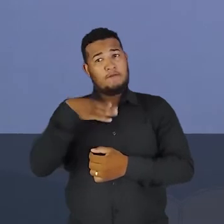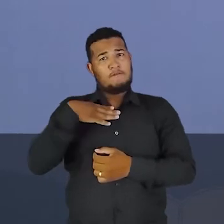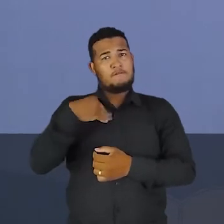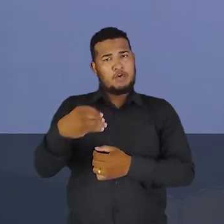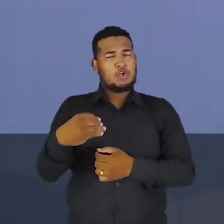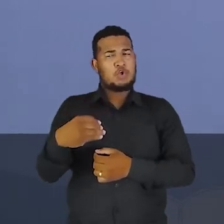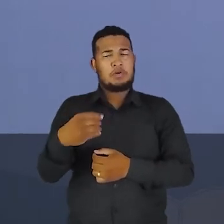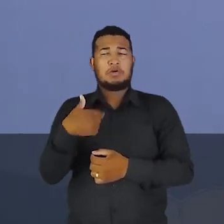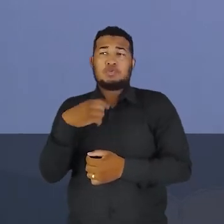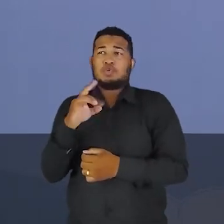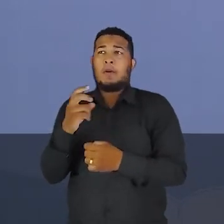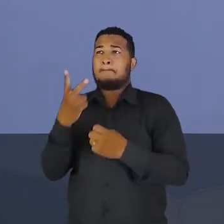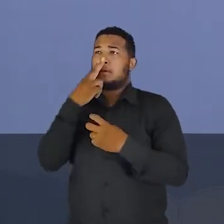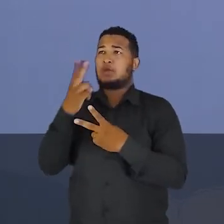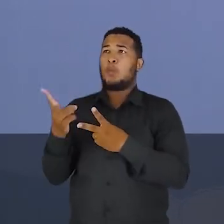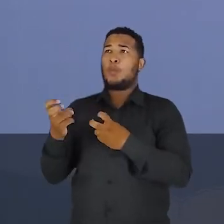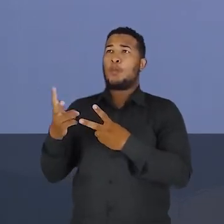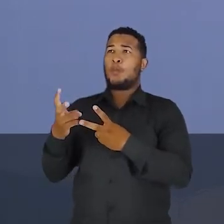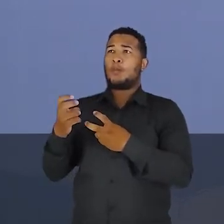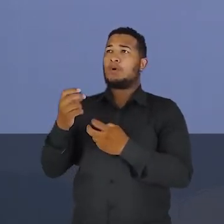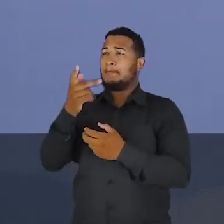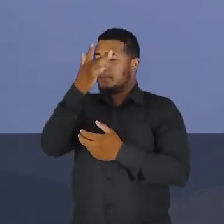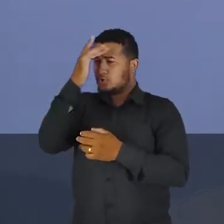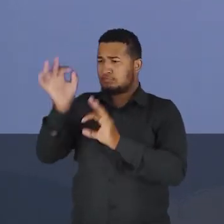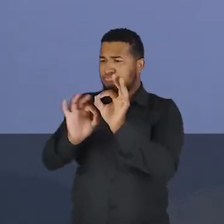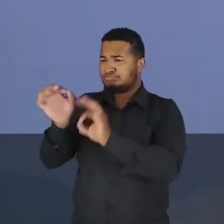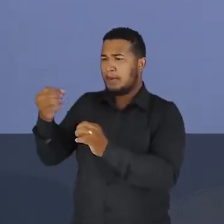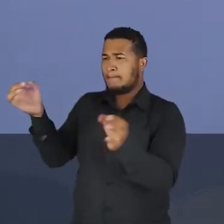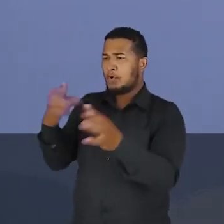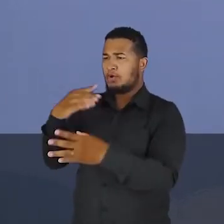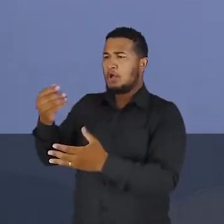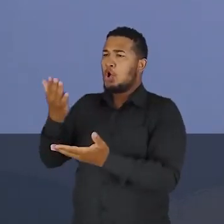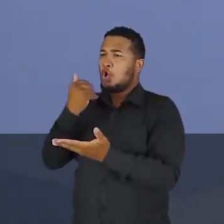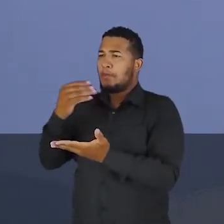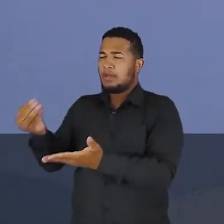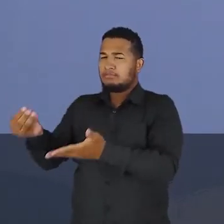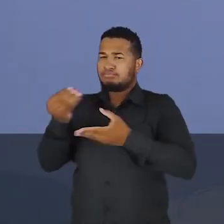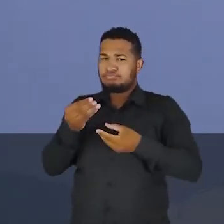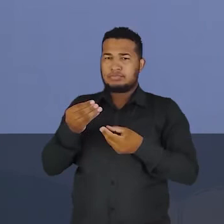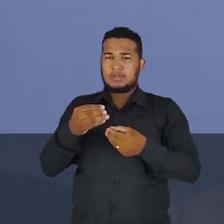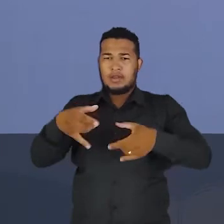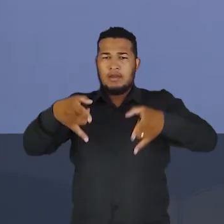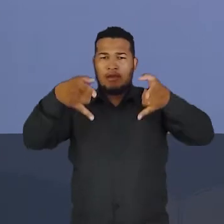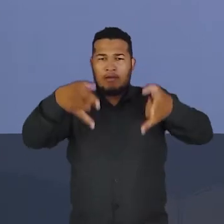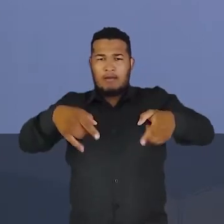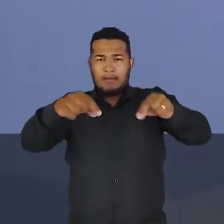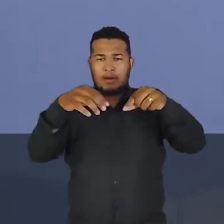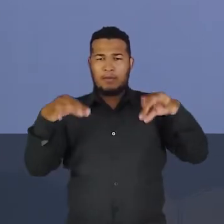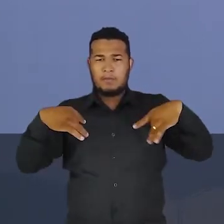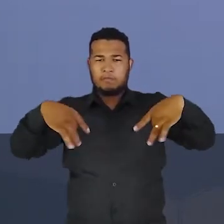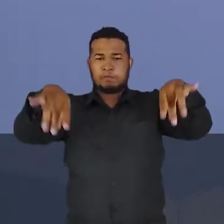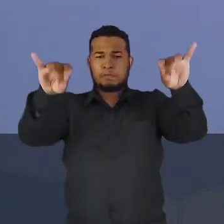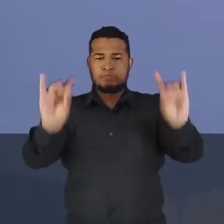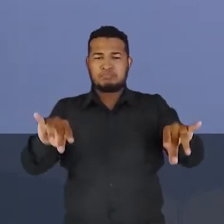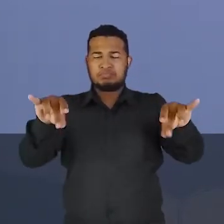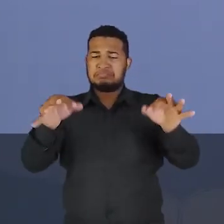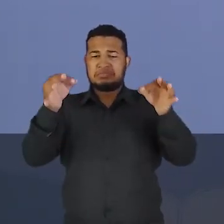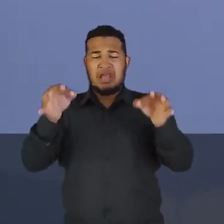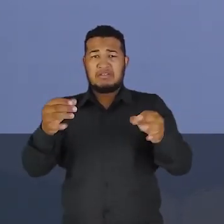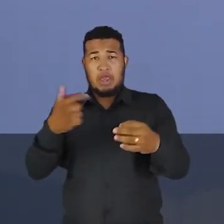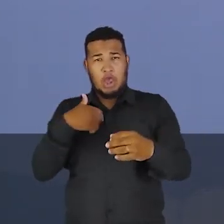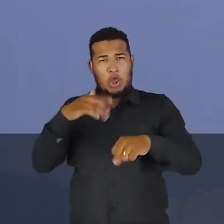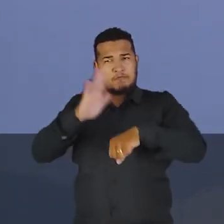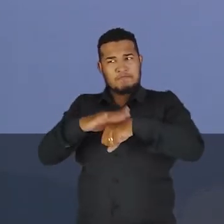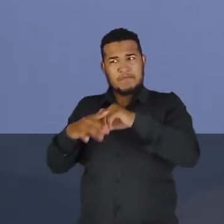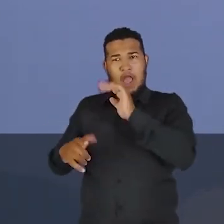só recebe? Você recebe o alimento pronto, você recebe sua cama toda forrada, você apenas recebe e não se